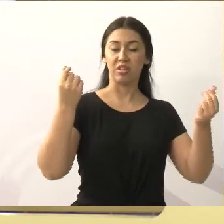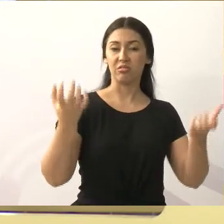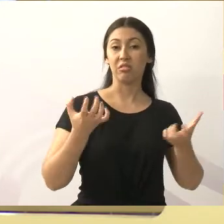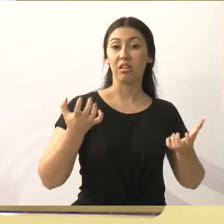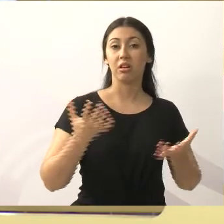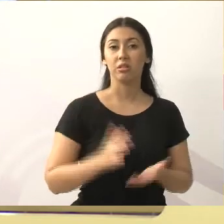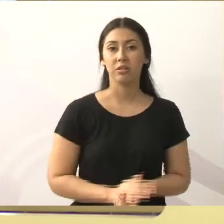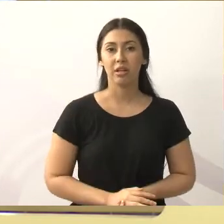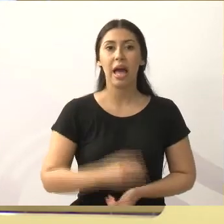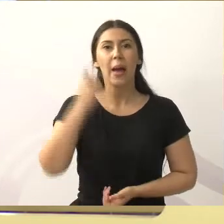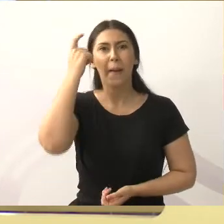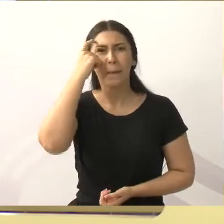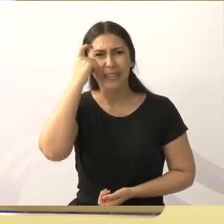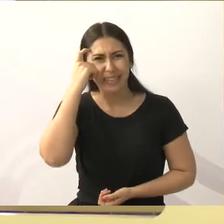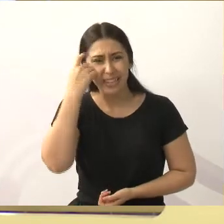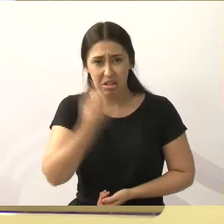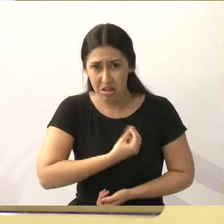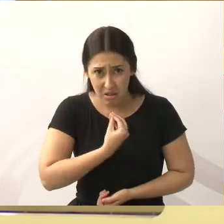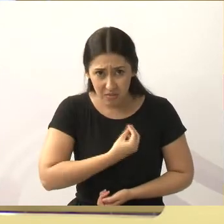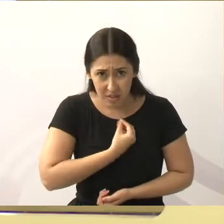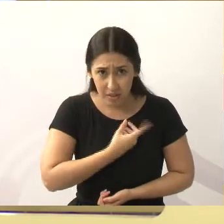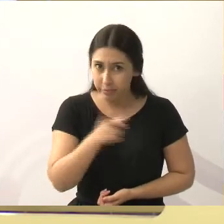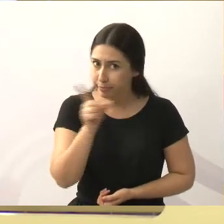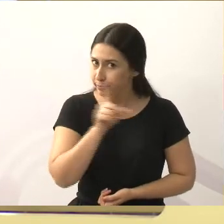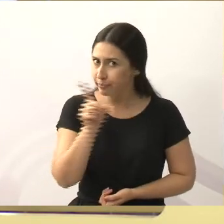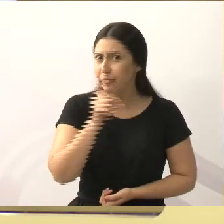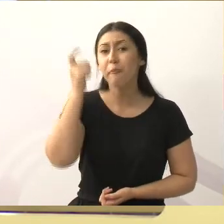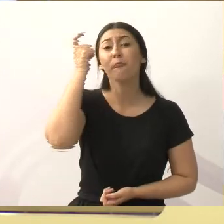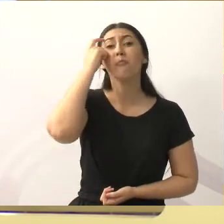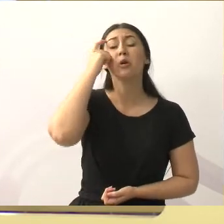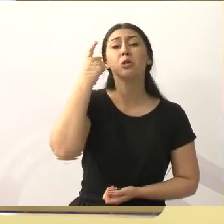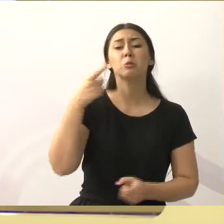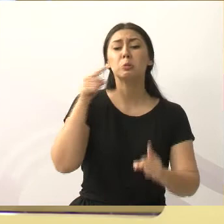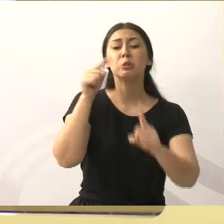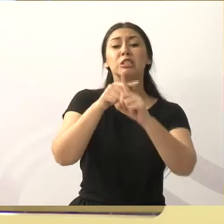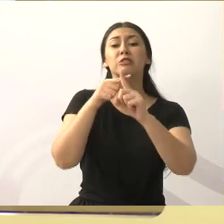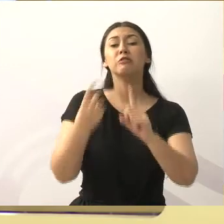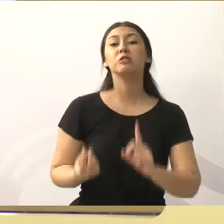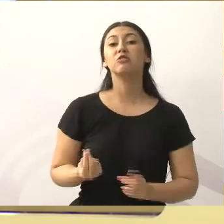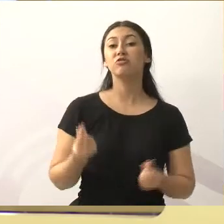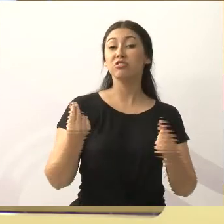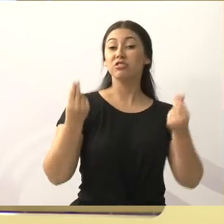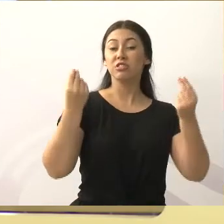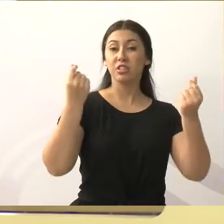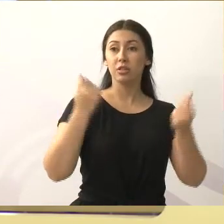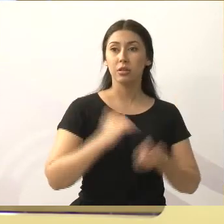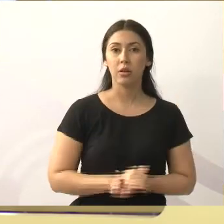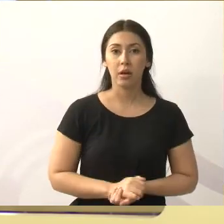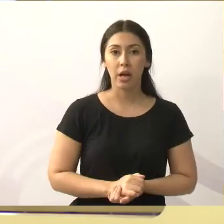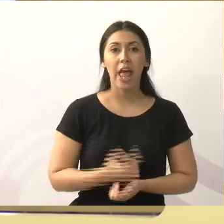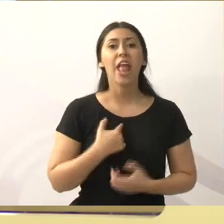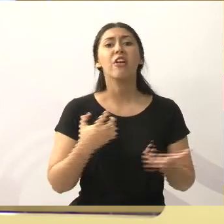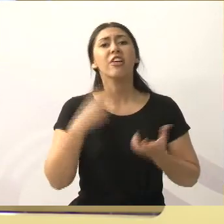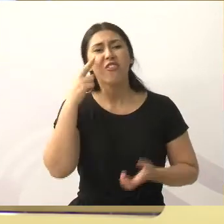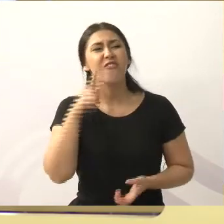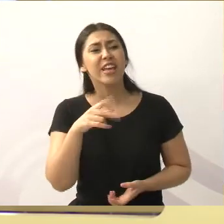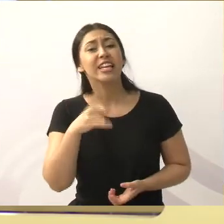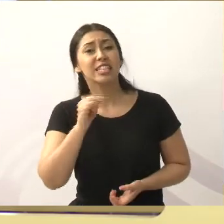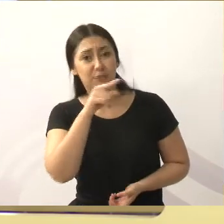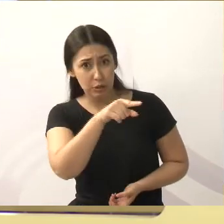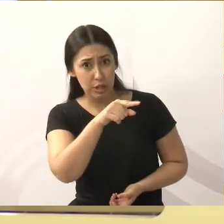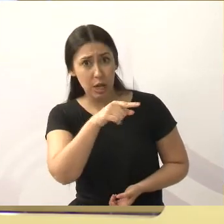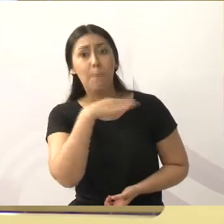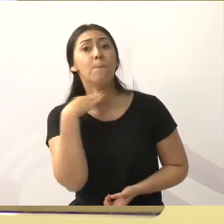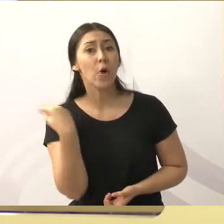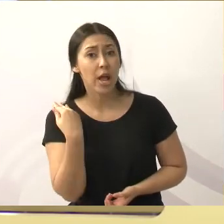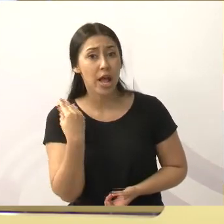Não está pensando na vida, está pensando aqui no dinheiro. Quero ver a hora de que você morrer, você vai colocar esse dinheiro no caixão